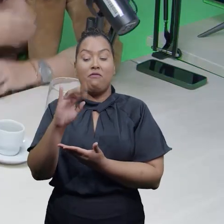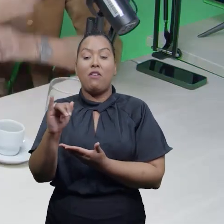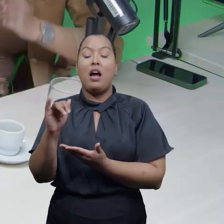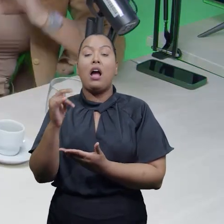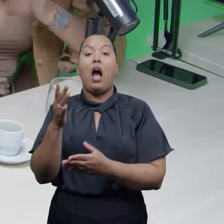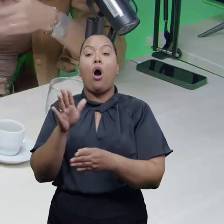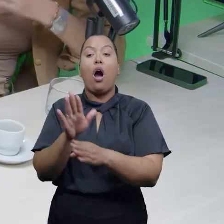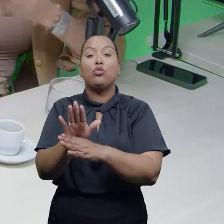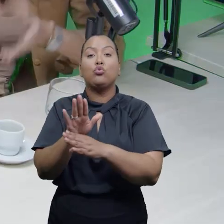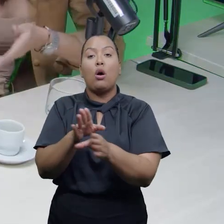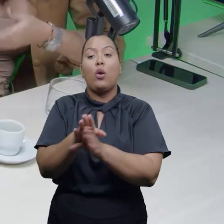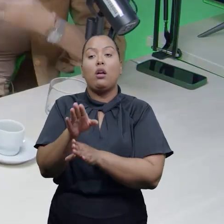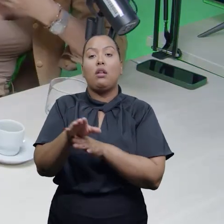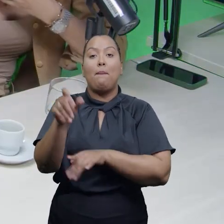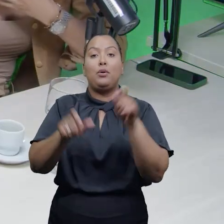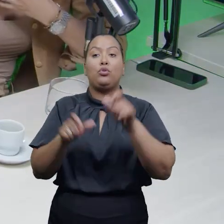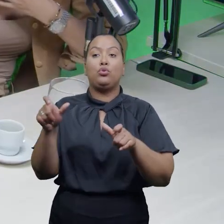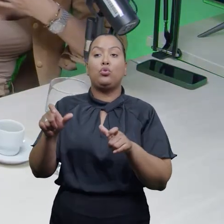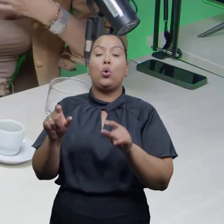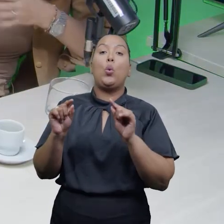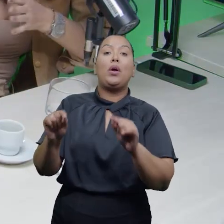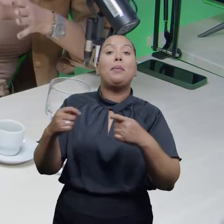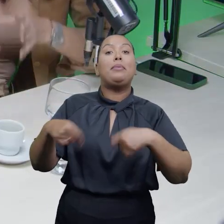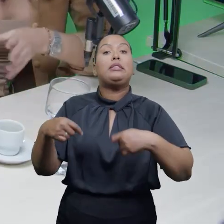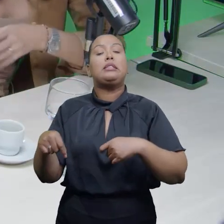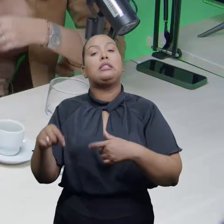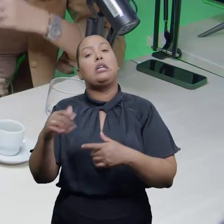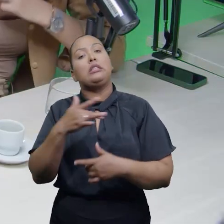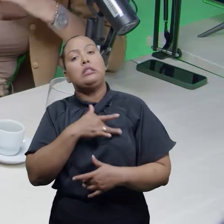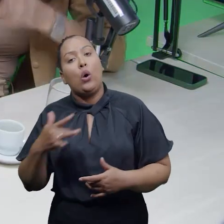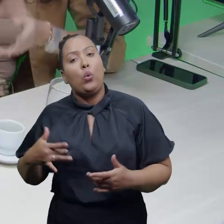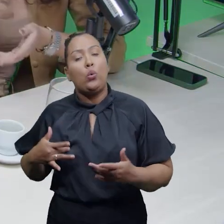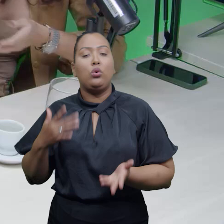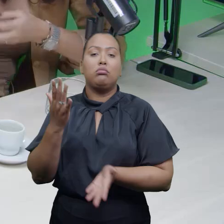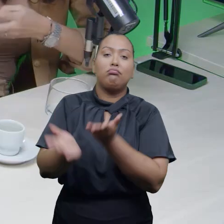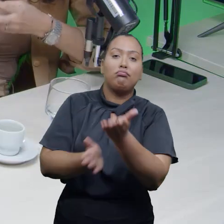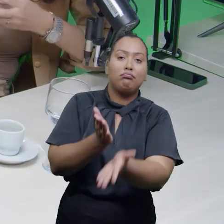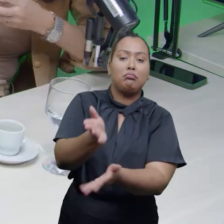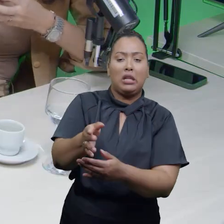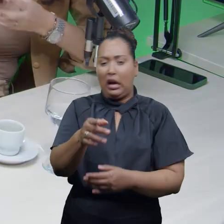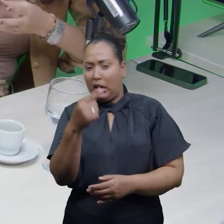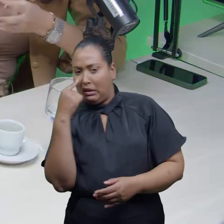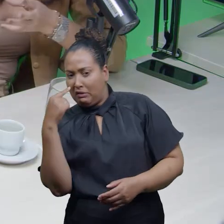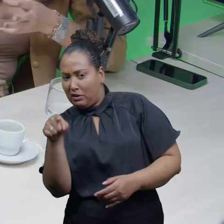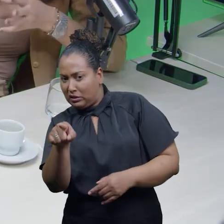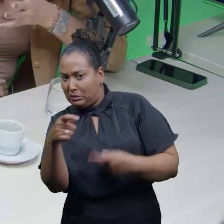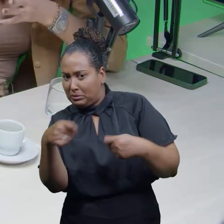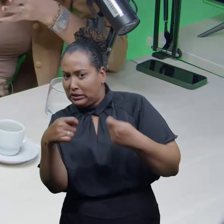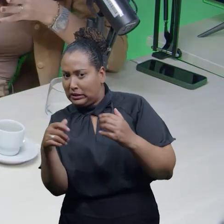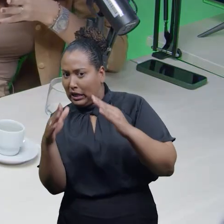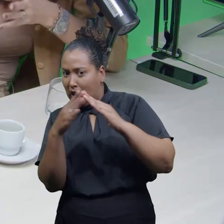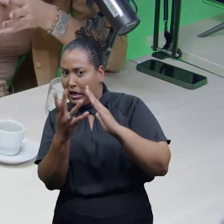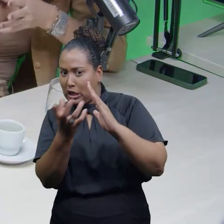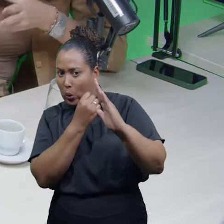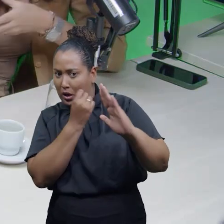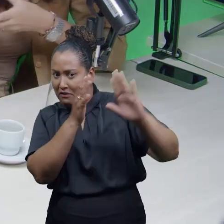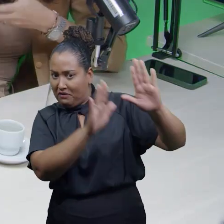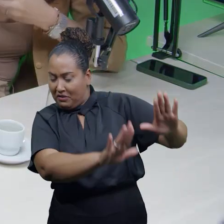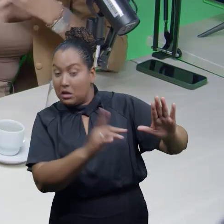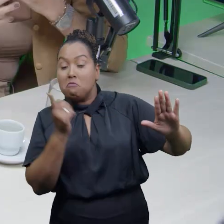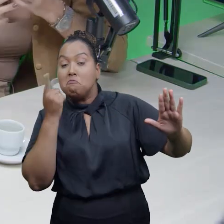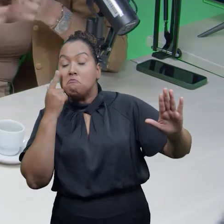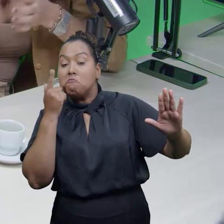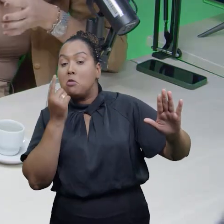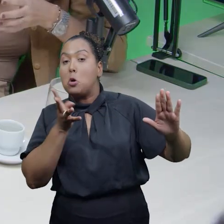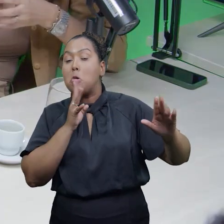ser identificadas as próximas necessidades daquela pessoa, né, tratamentos de saúde, se tem perfil para ir para uma casa de